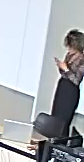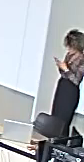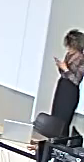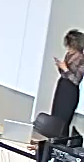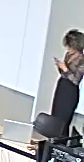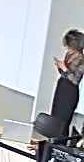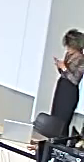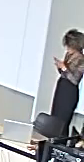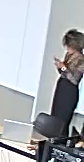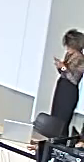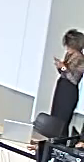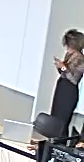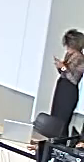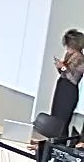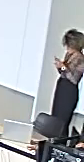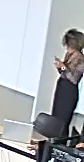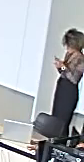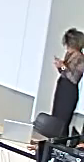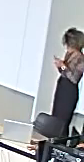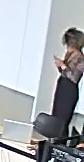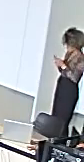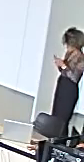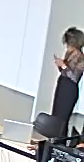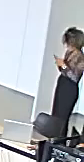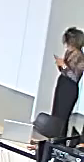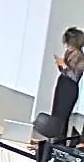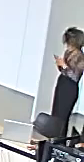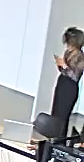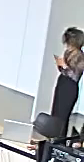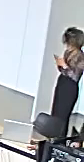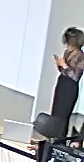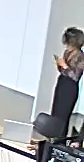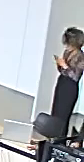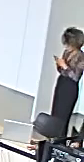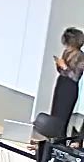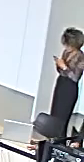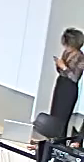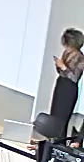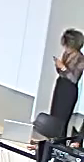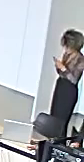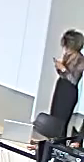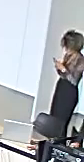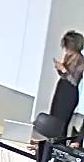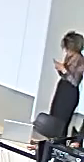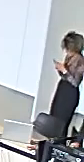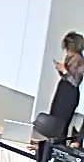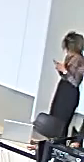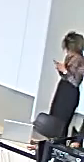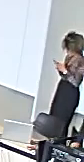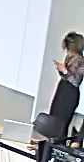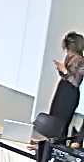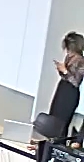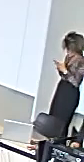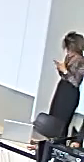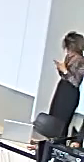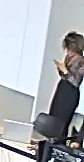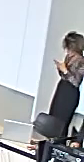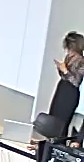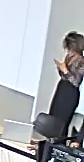Também quero cumprimentar as pessoas que estão nos assistindo ou nos acompanhando agora pela TV